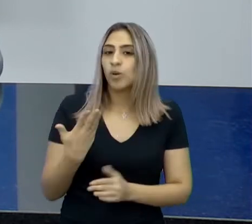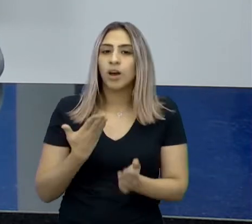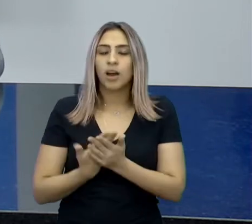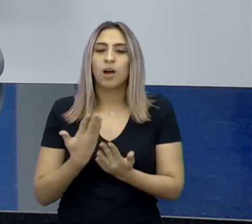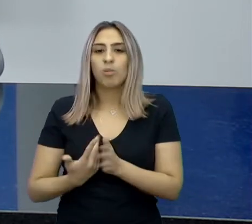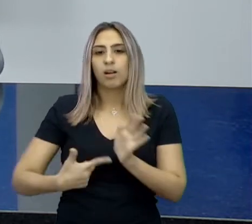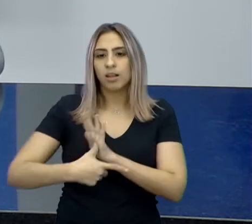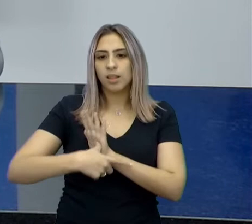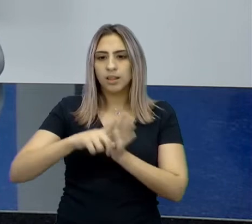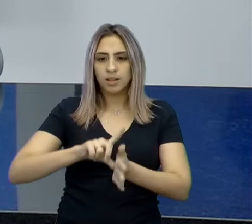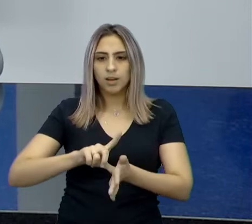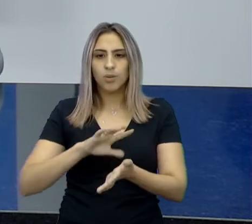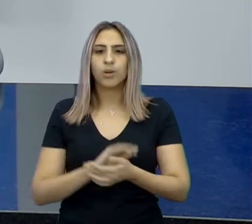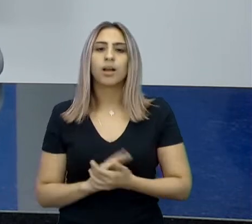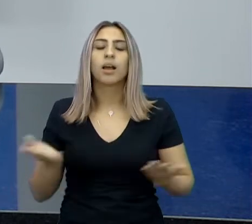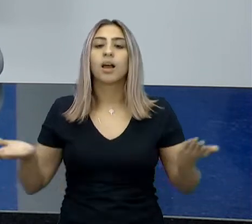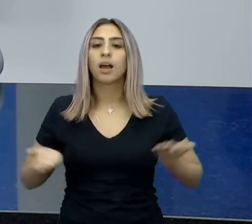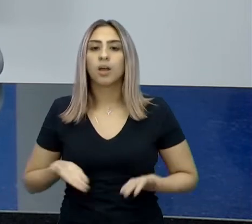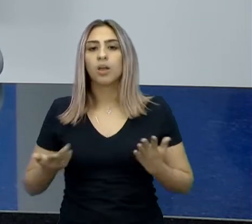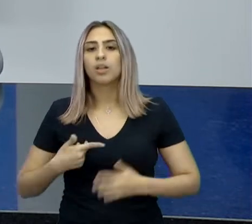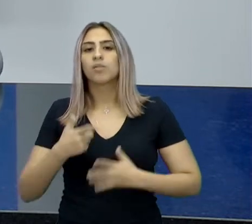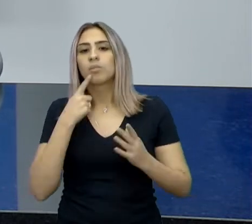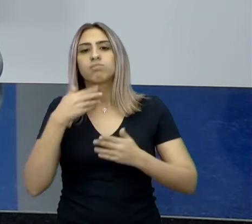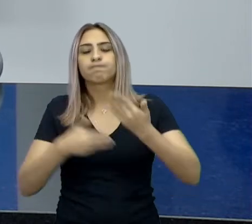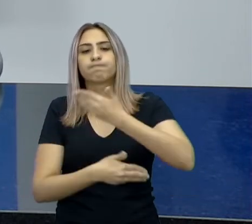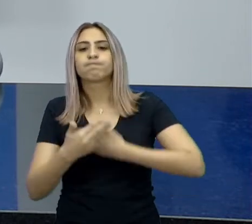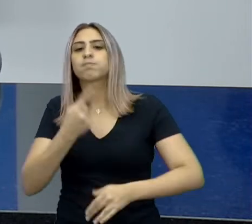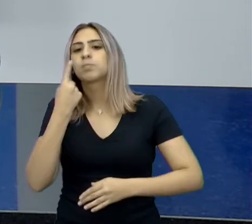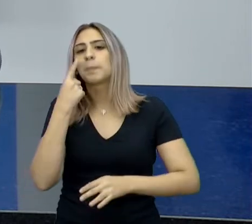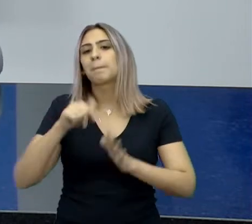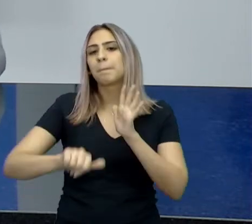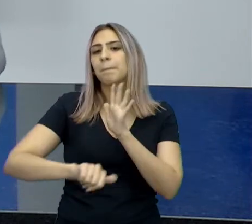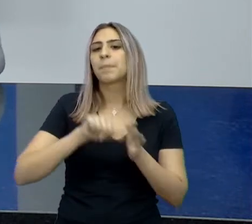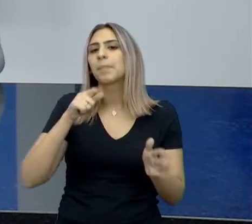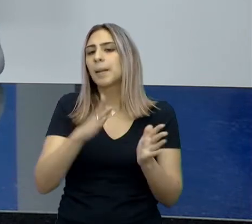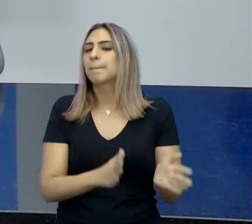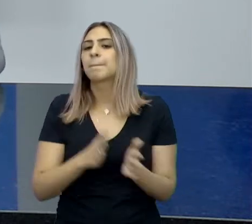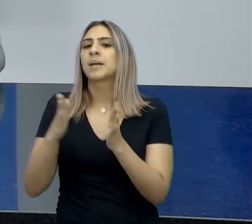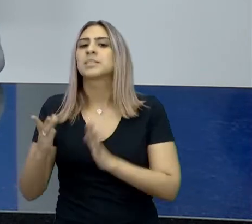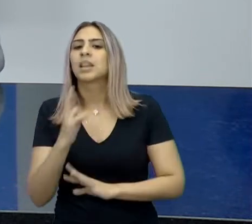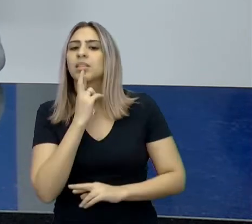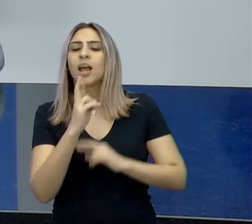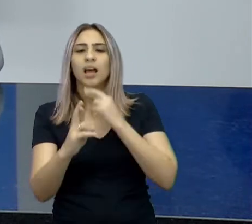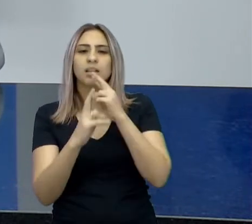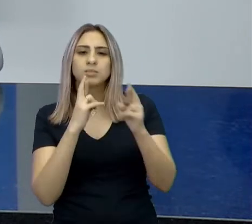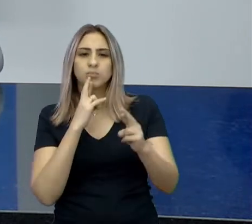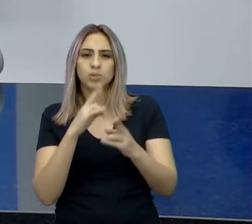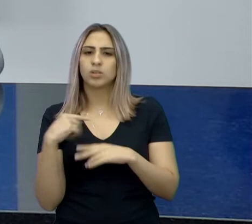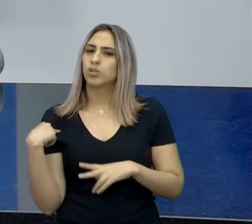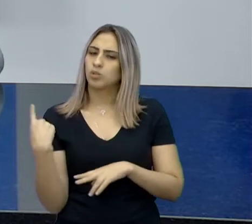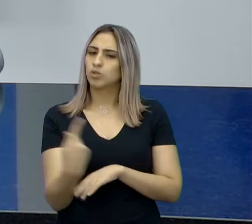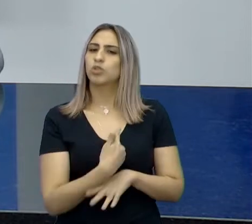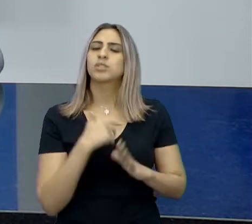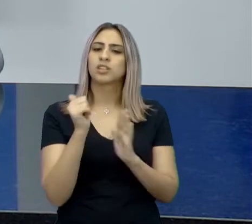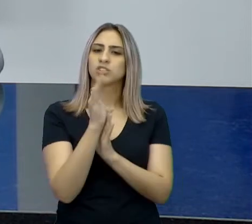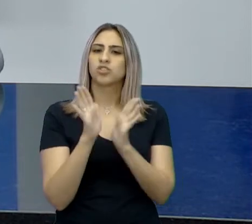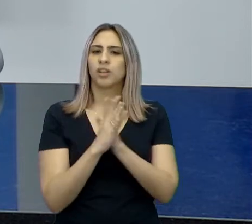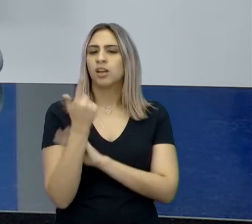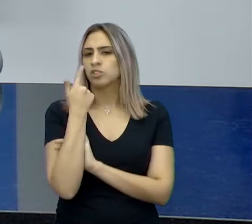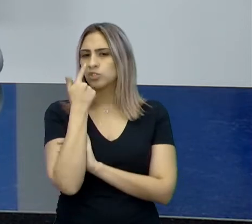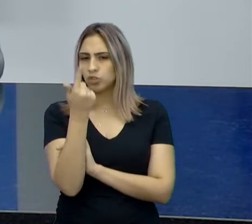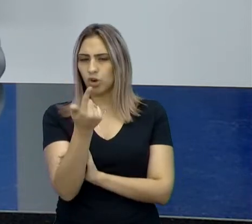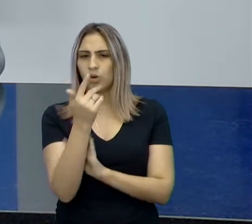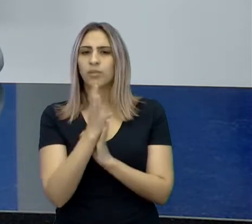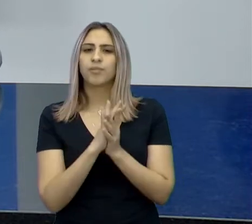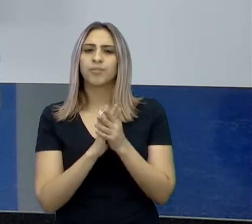aula anterior. E agora eu vou passar para vocês uma primeira parte da resposta aí da nossa atividade, tá?